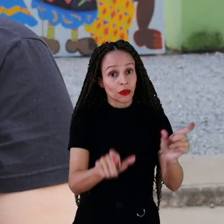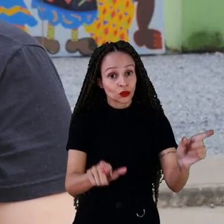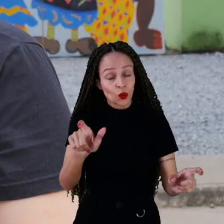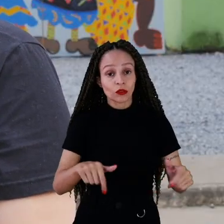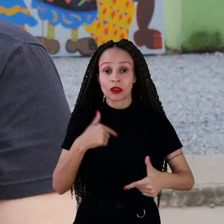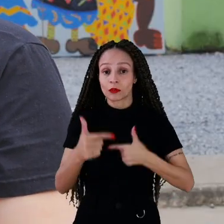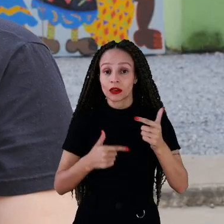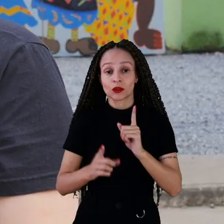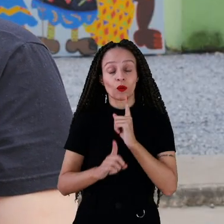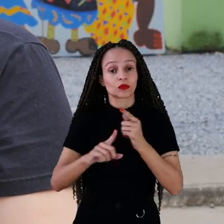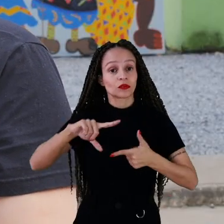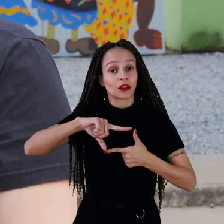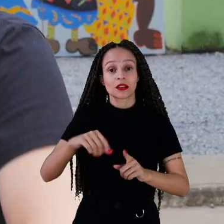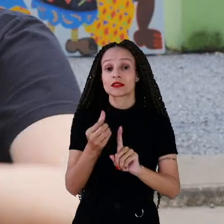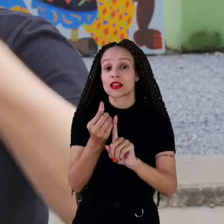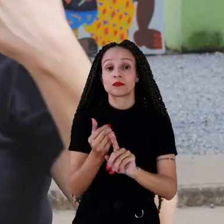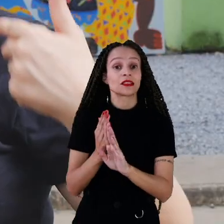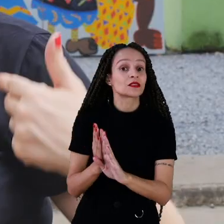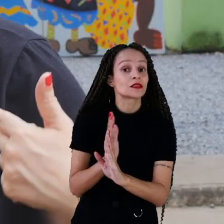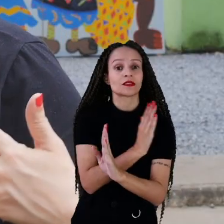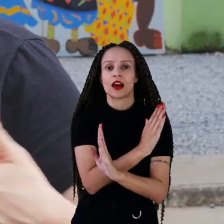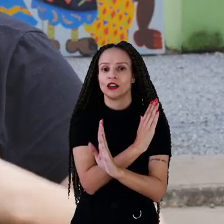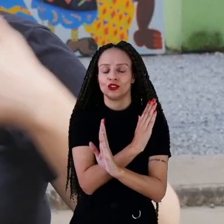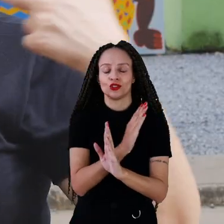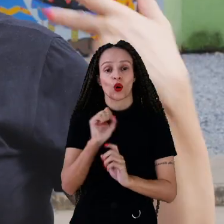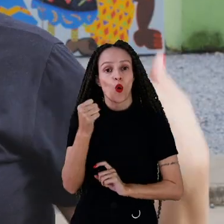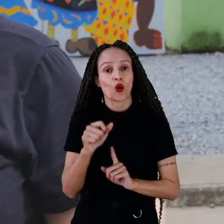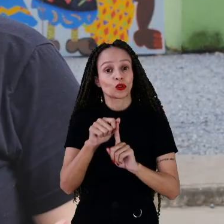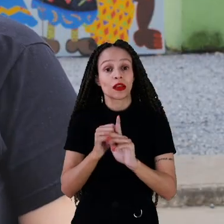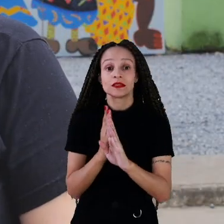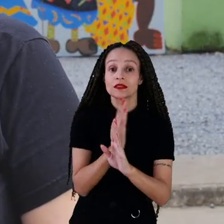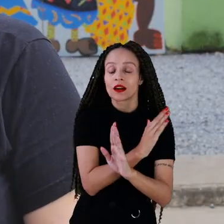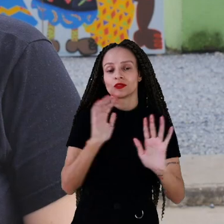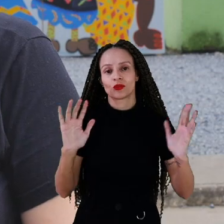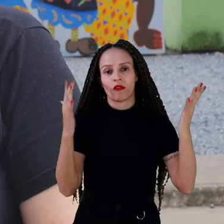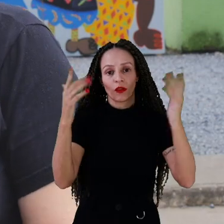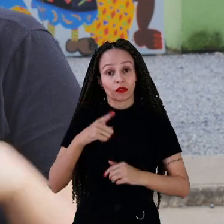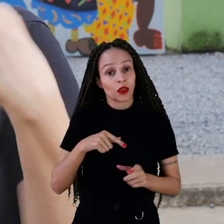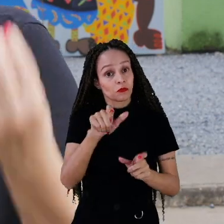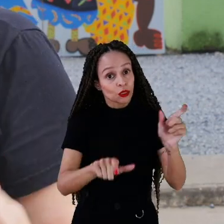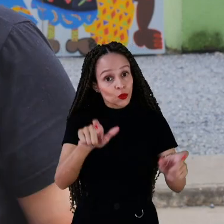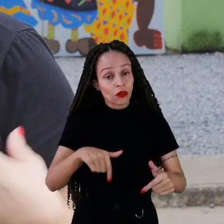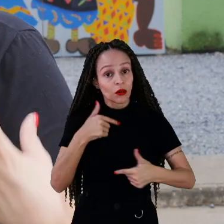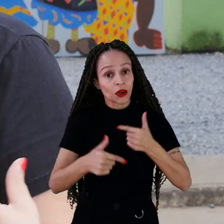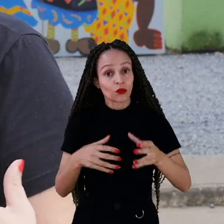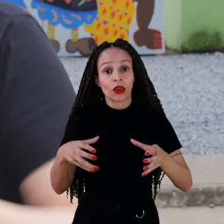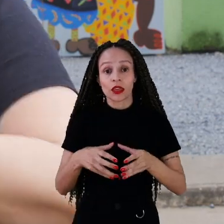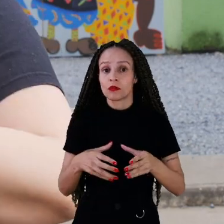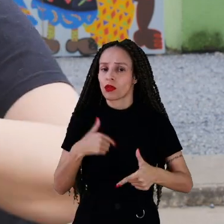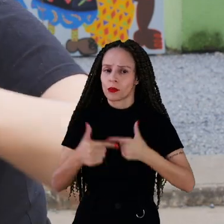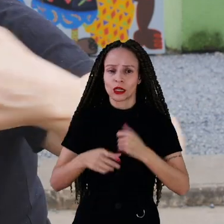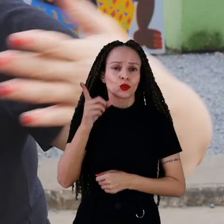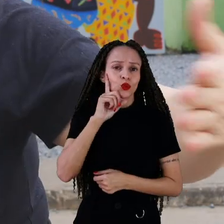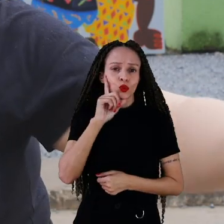gente que está trabalhando no Encontro de Tradições 6 meses antes do evento, 8 meses antes do evento. Tem gente que está na nossa equipe